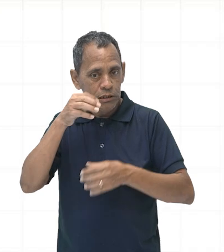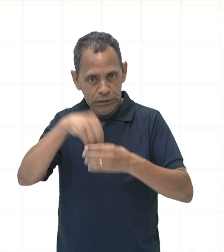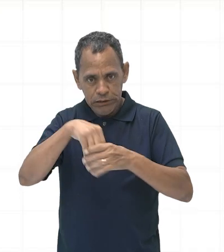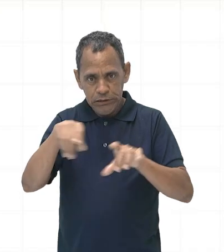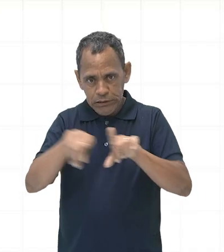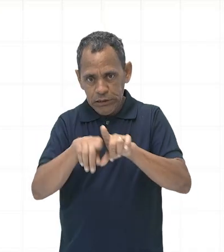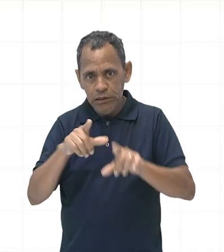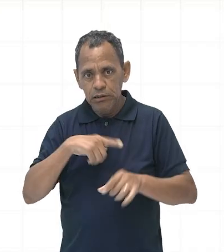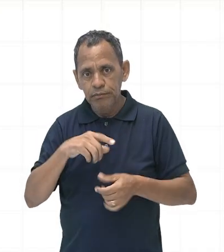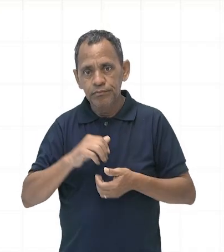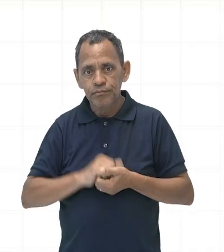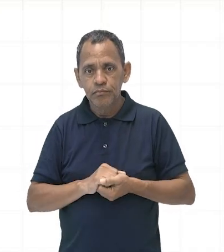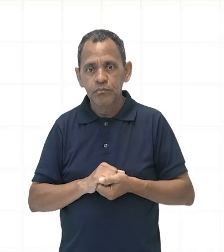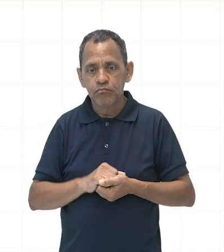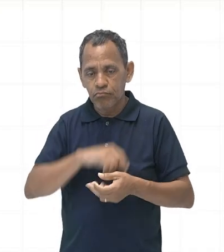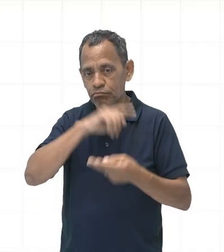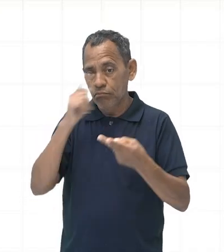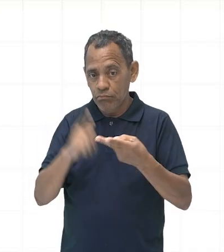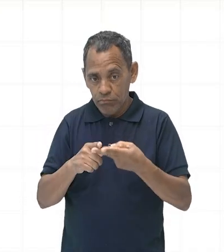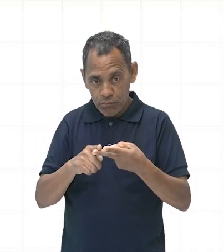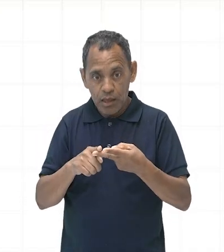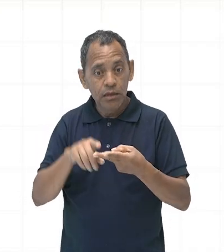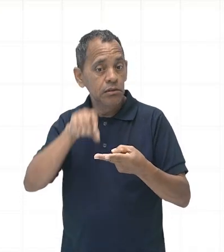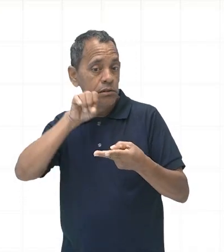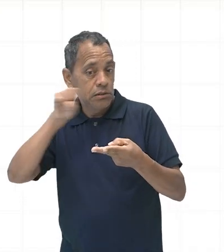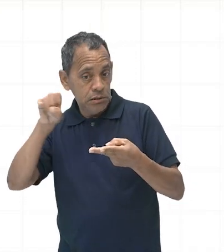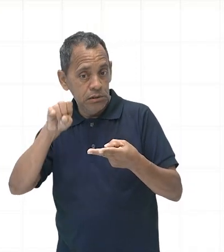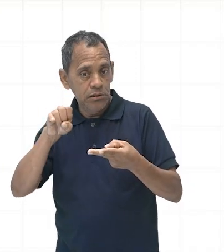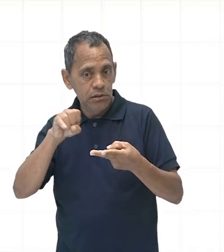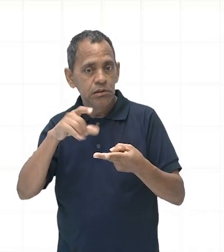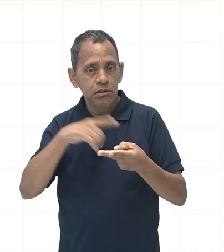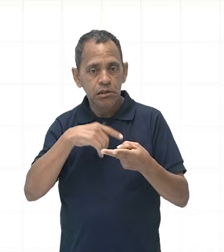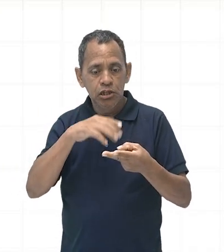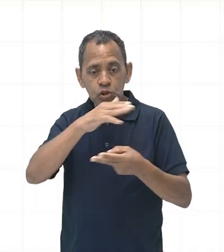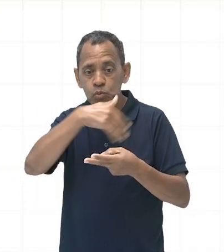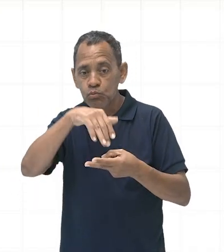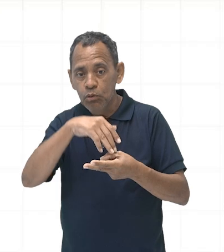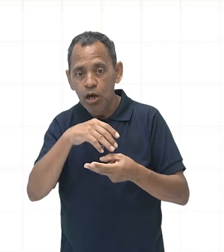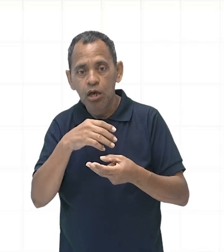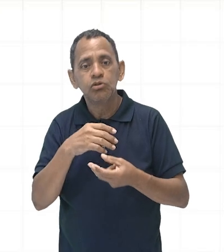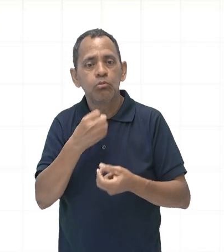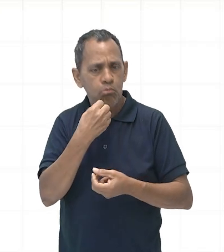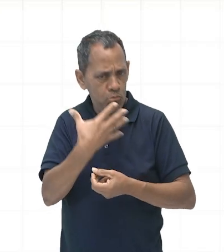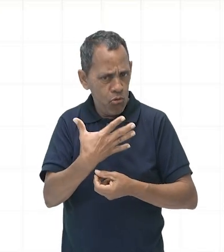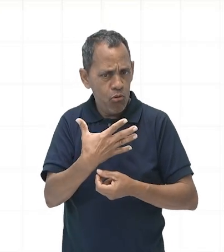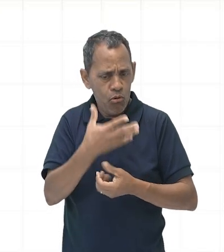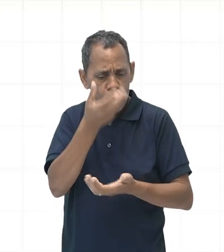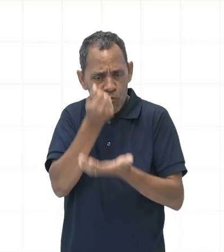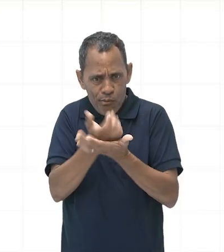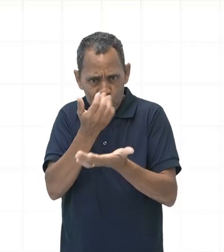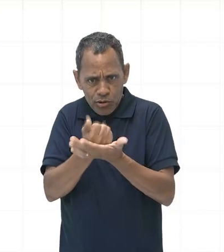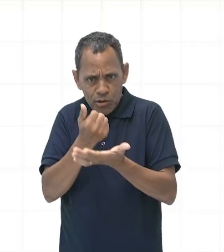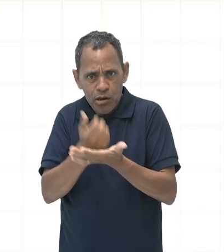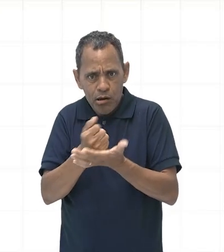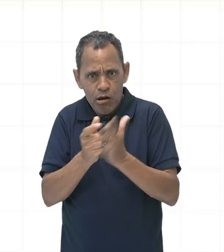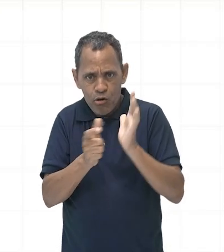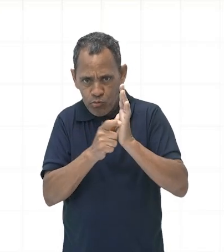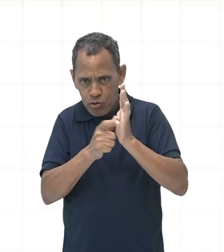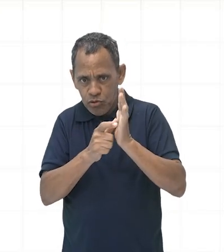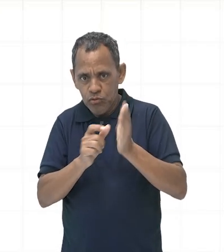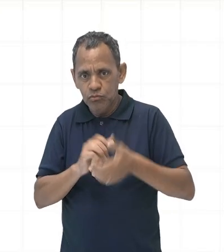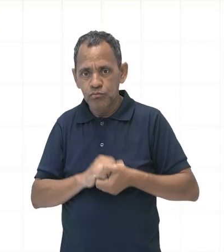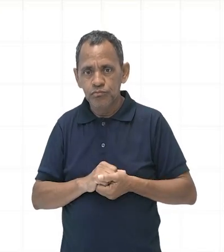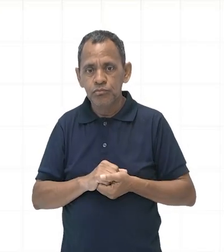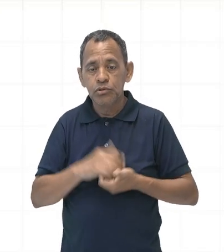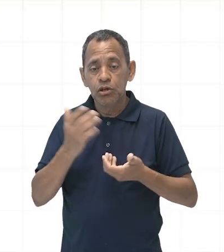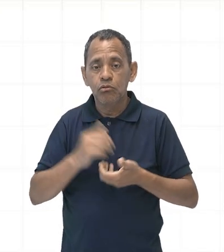espaço suficiente. Então, a gente vai verificar se há espaço suficiente. Mas lembram o que eu falei? Eu não